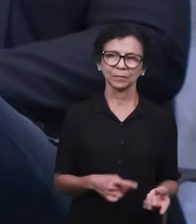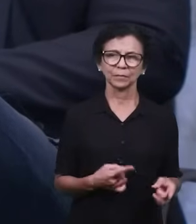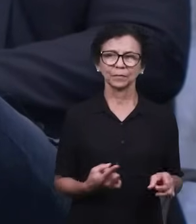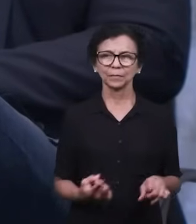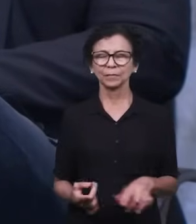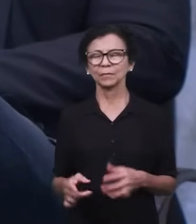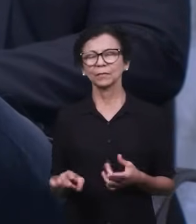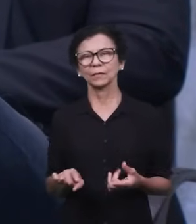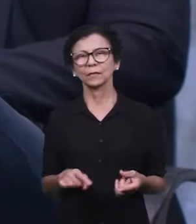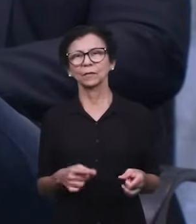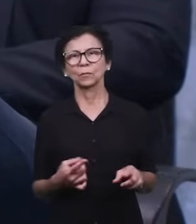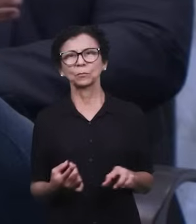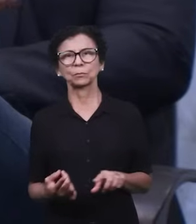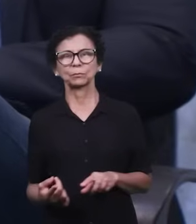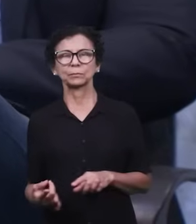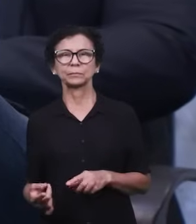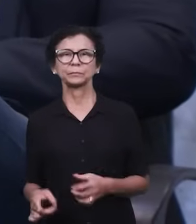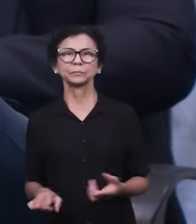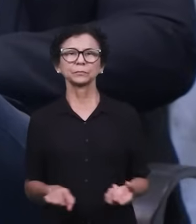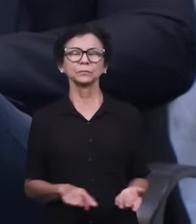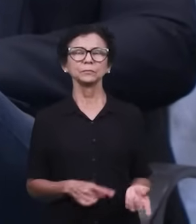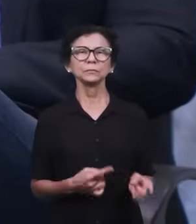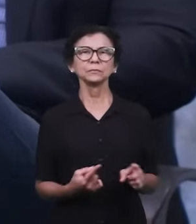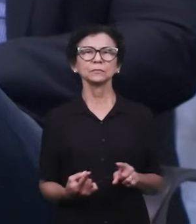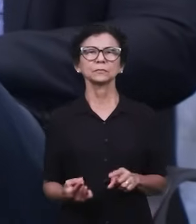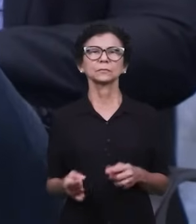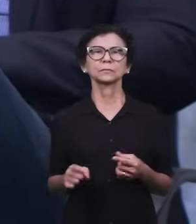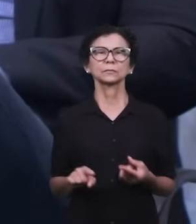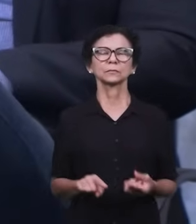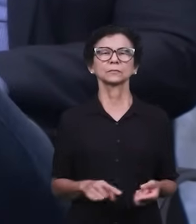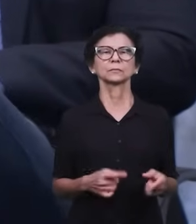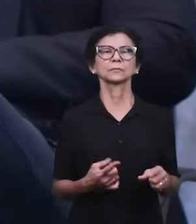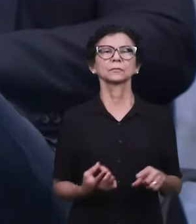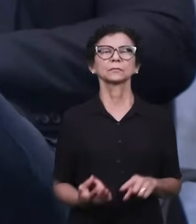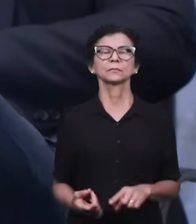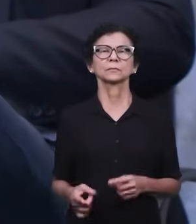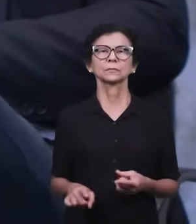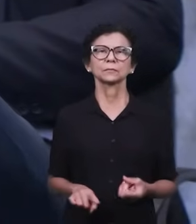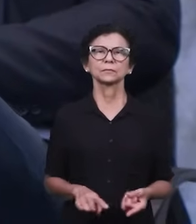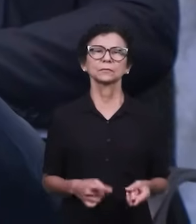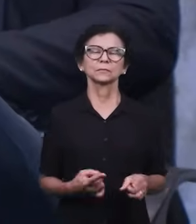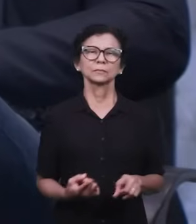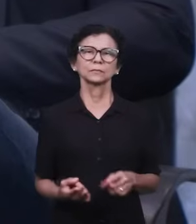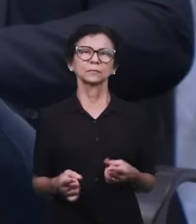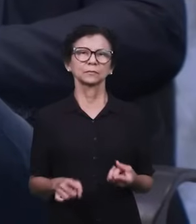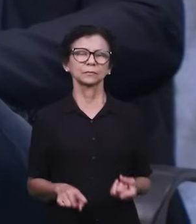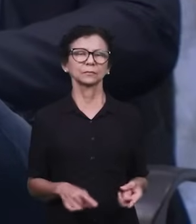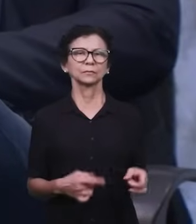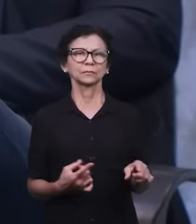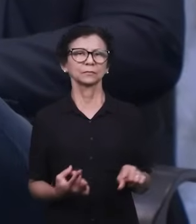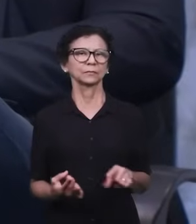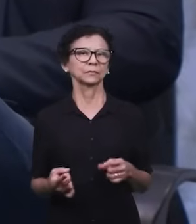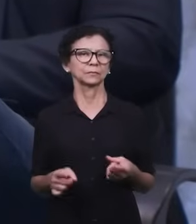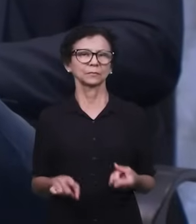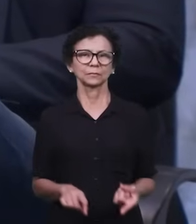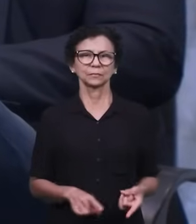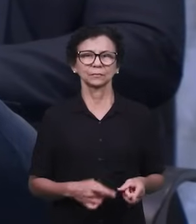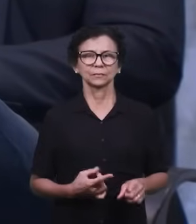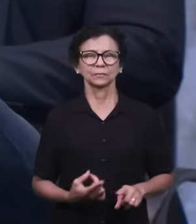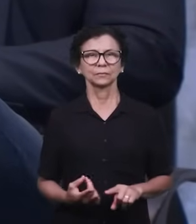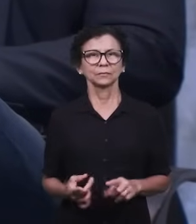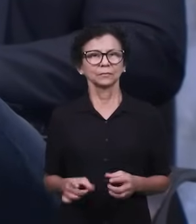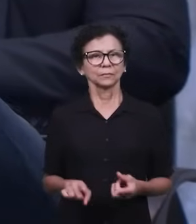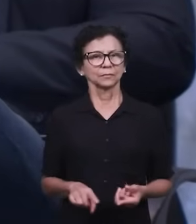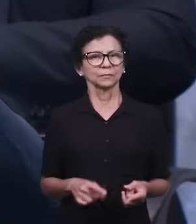falar sobre as apresentações dela, da Sara, né? Ela tem feito algumas apresentações. Vocês poderiam falar para nós